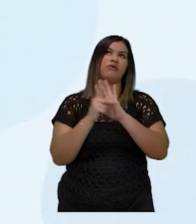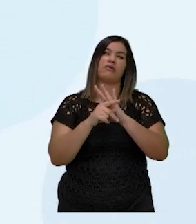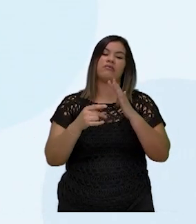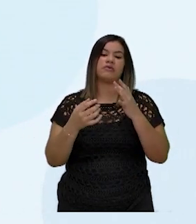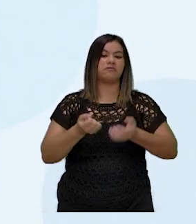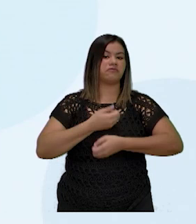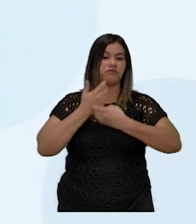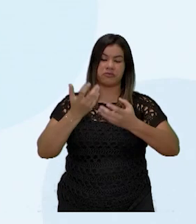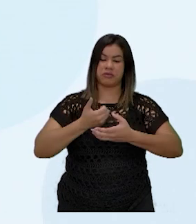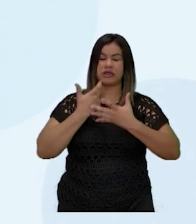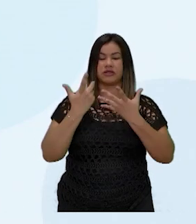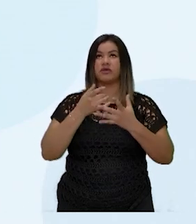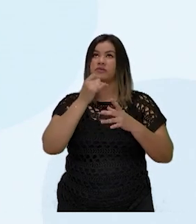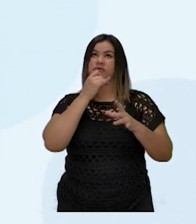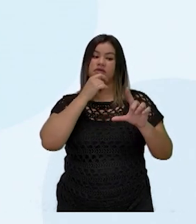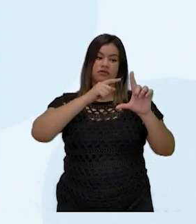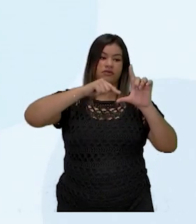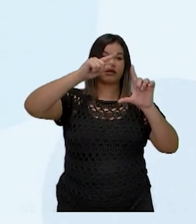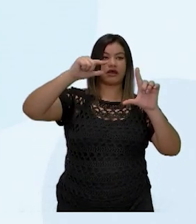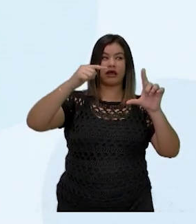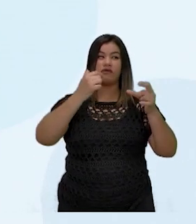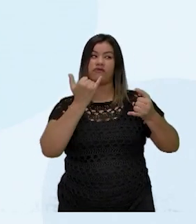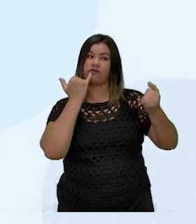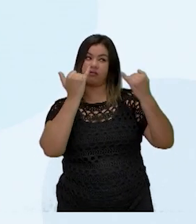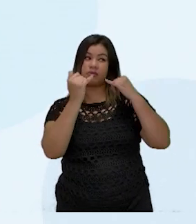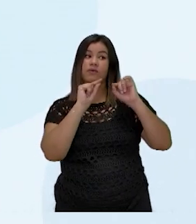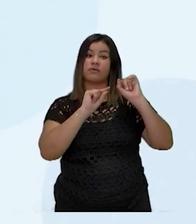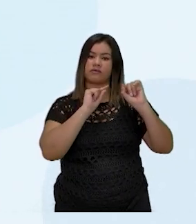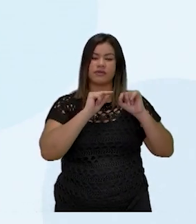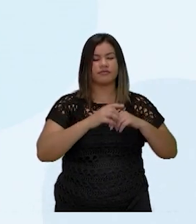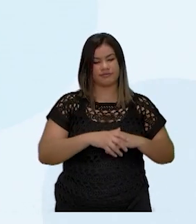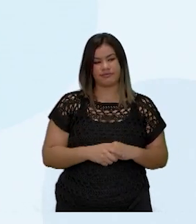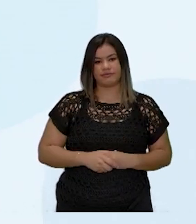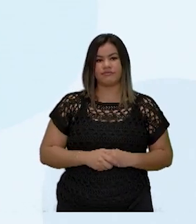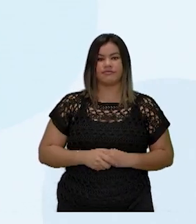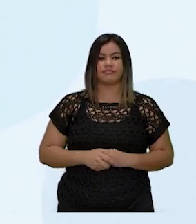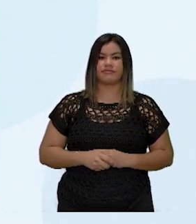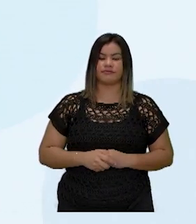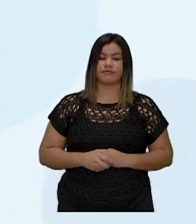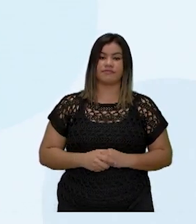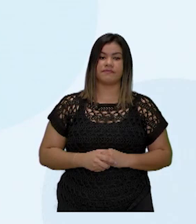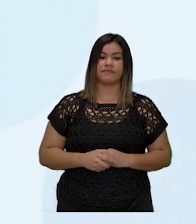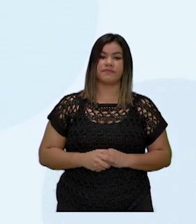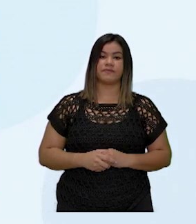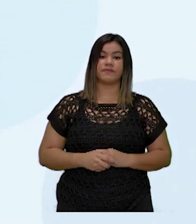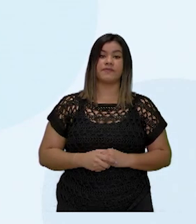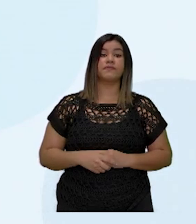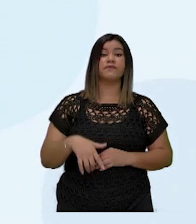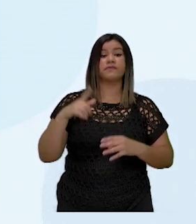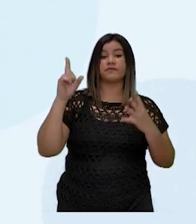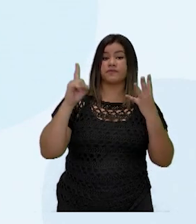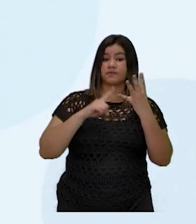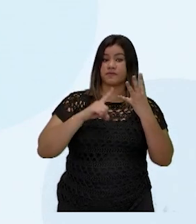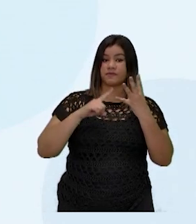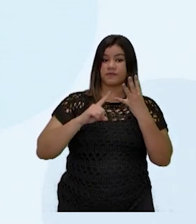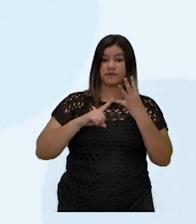linhas gerais das atividades daqui a pouco. A produção